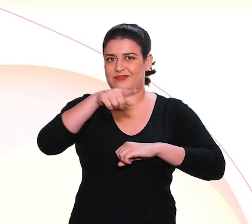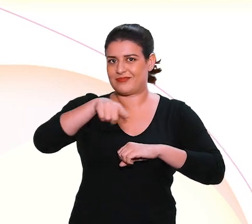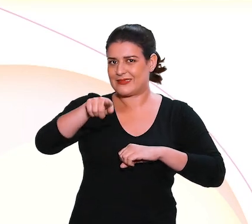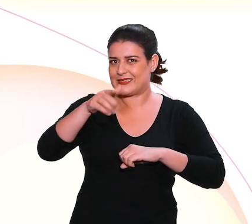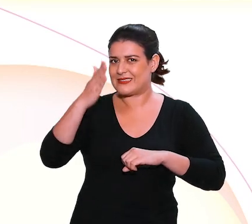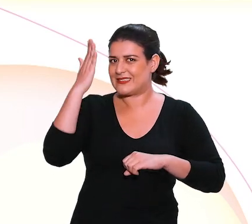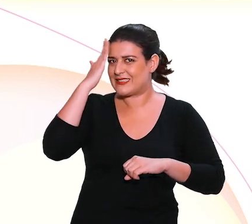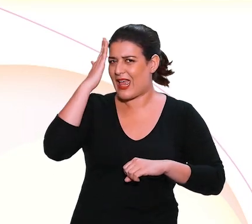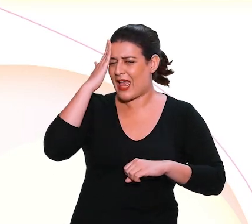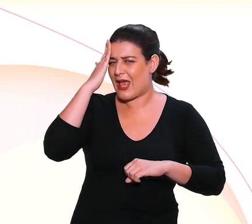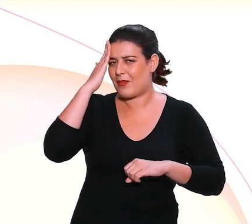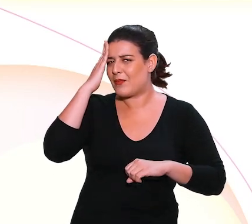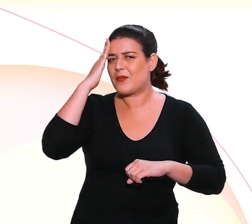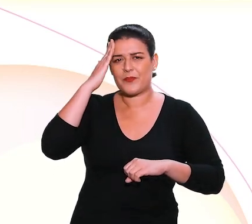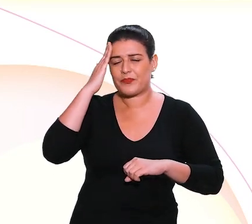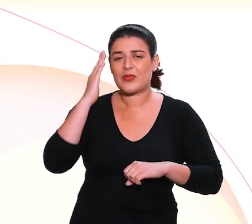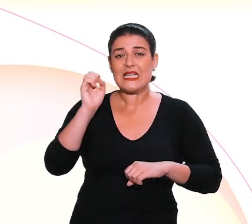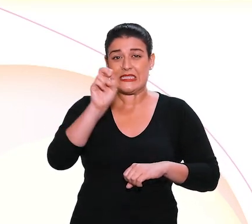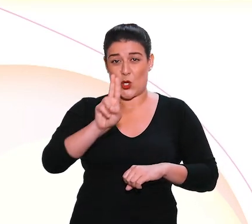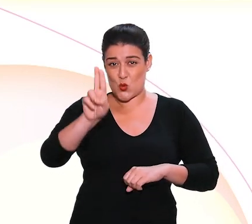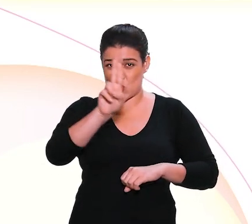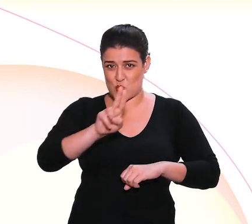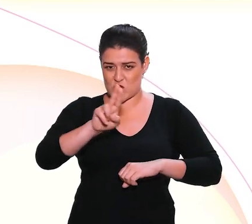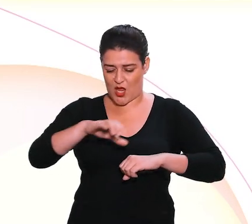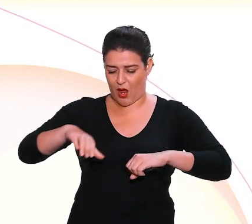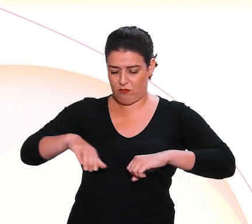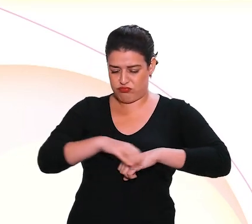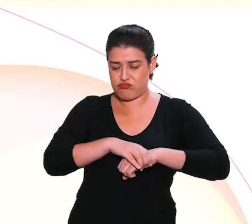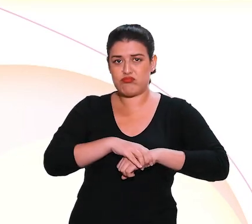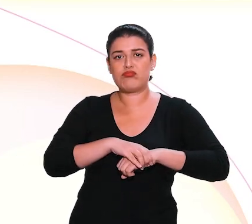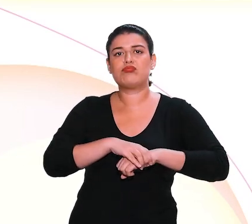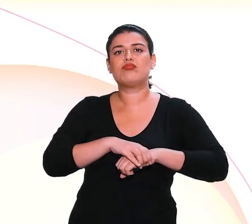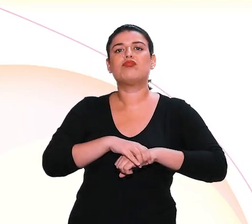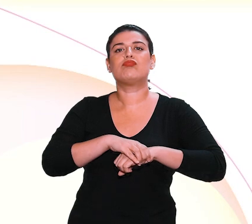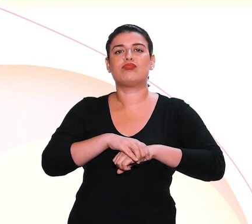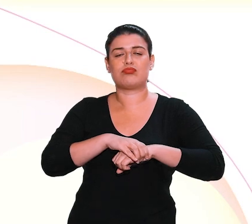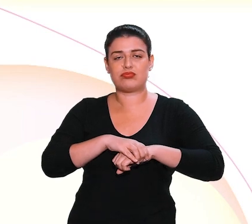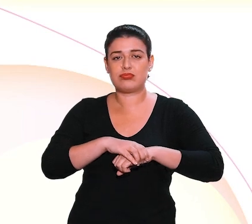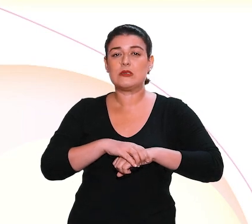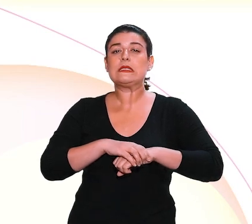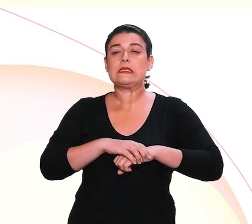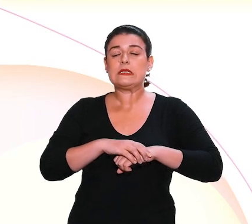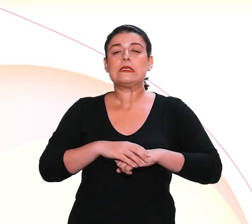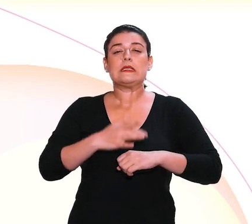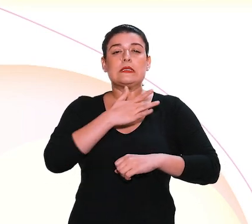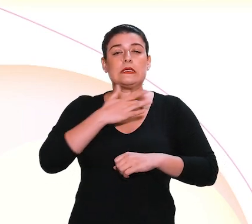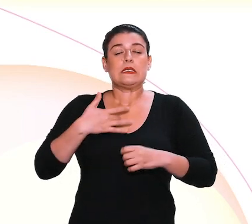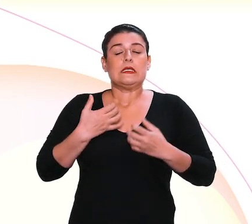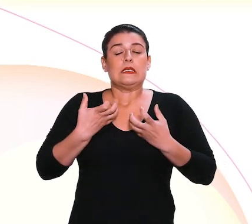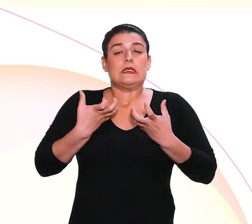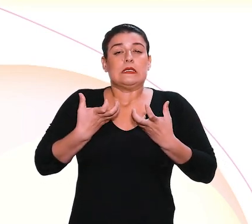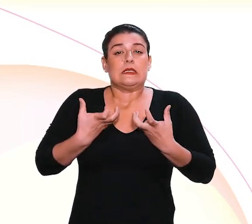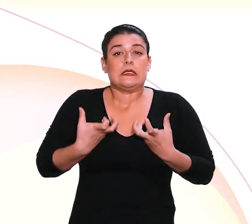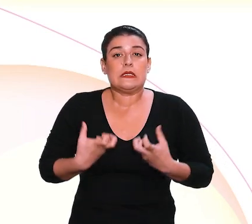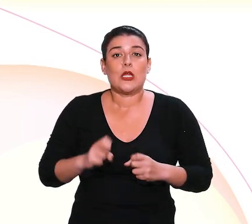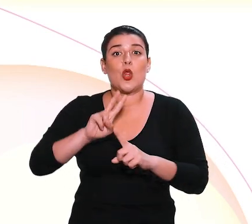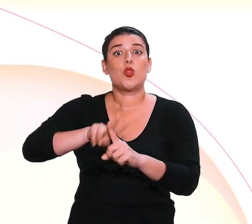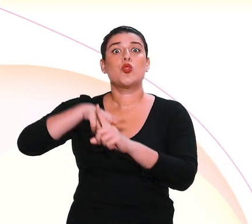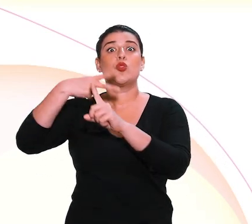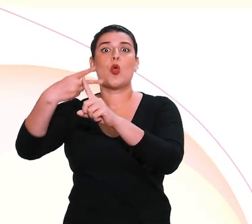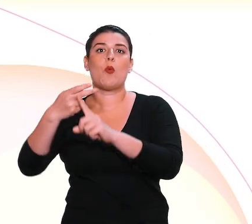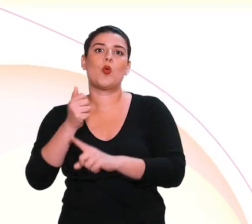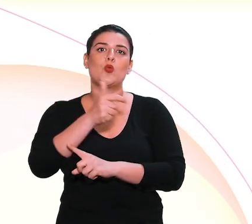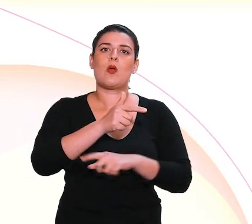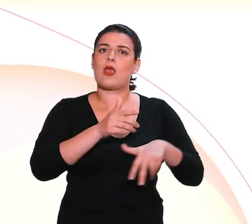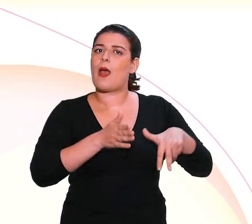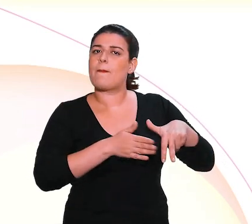têm noção disso, mas utilizar uma prótese gera um gasto energético que pode chegar ao dobro